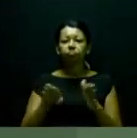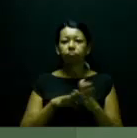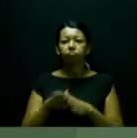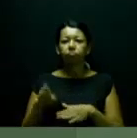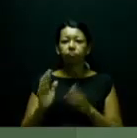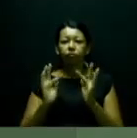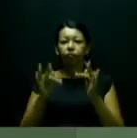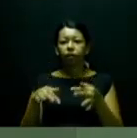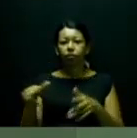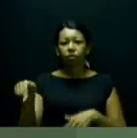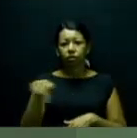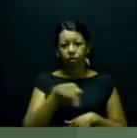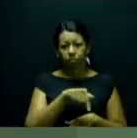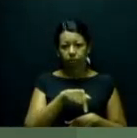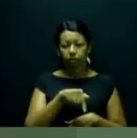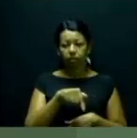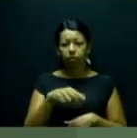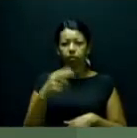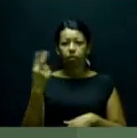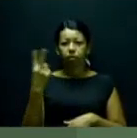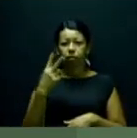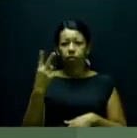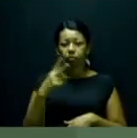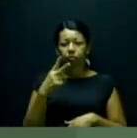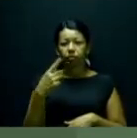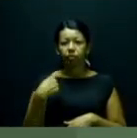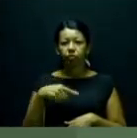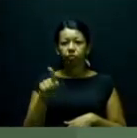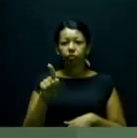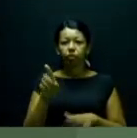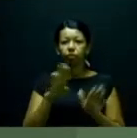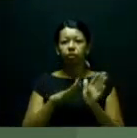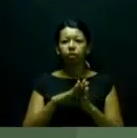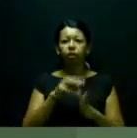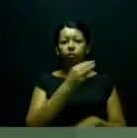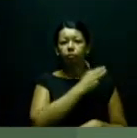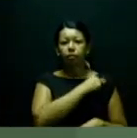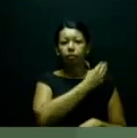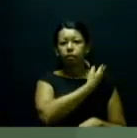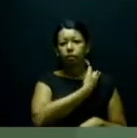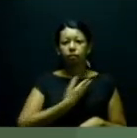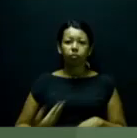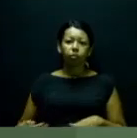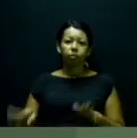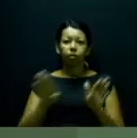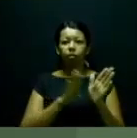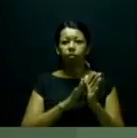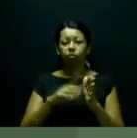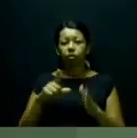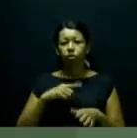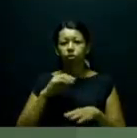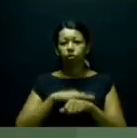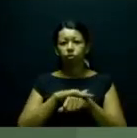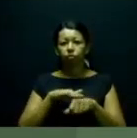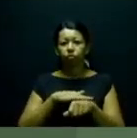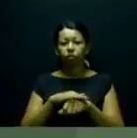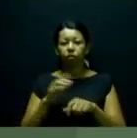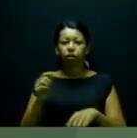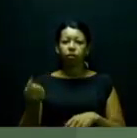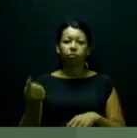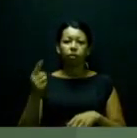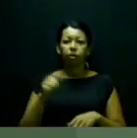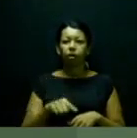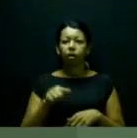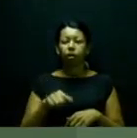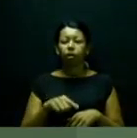passou-se um final de semana, na segunda-feira foram até o Ministério Público e tudo que aquilo que tinham conversado conosco,